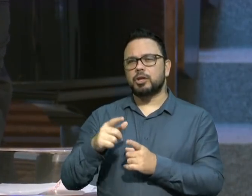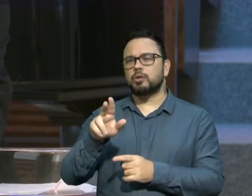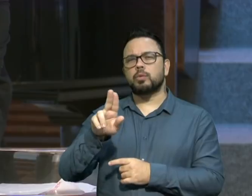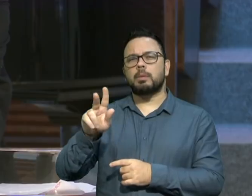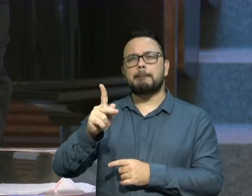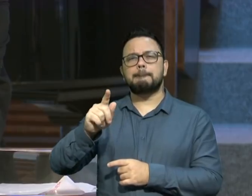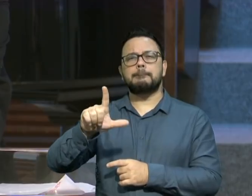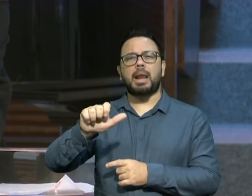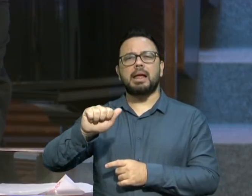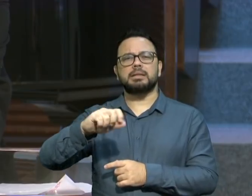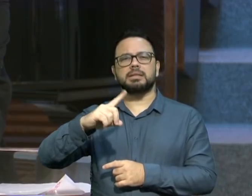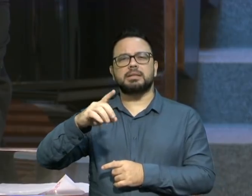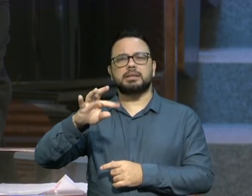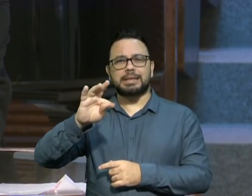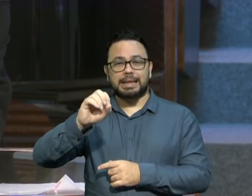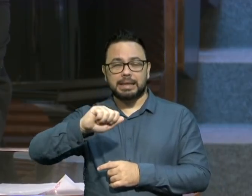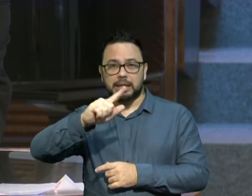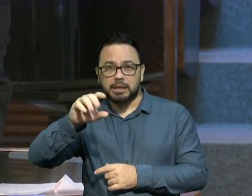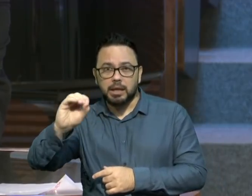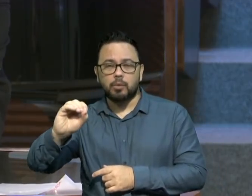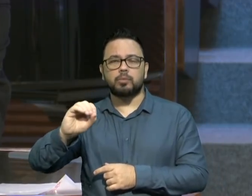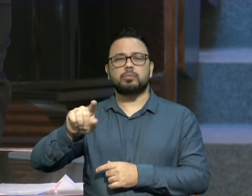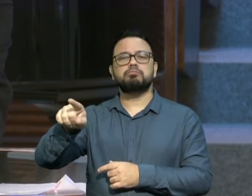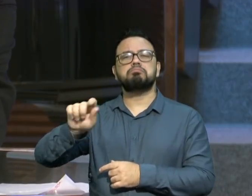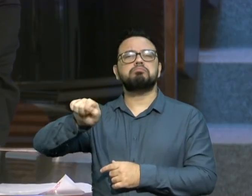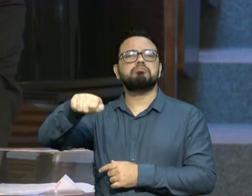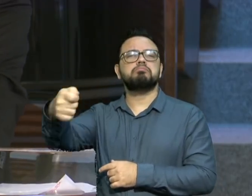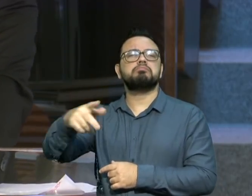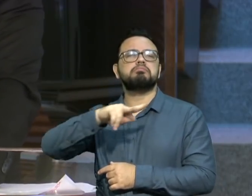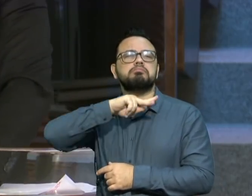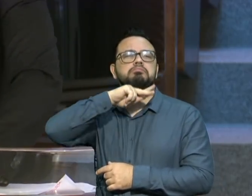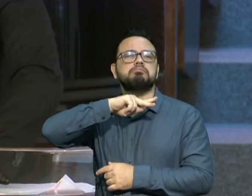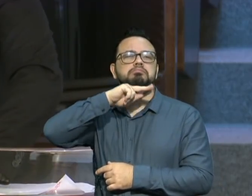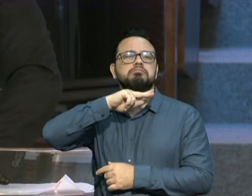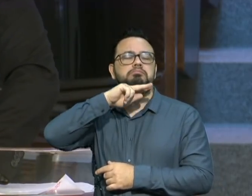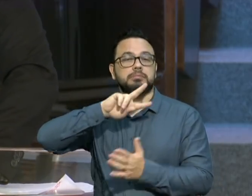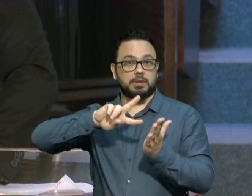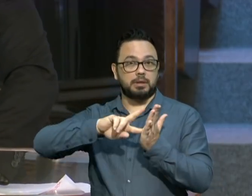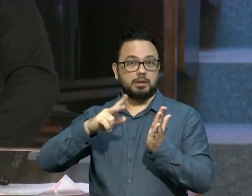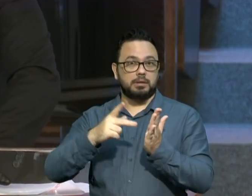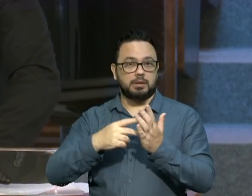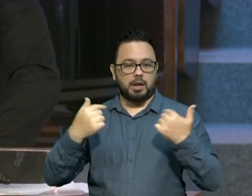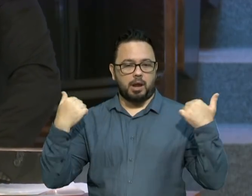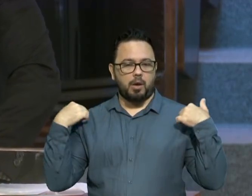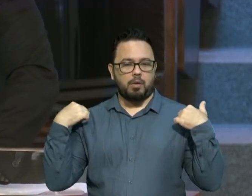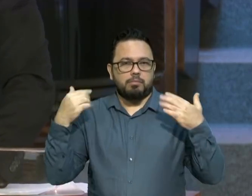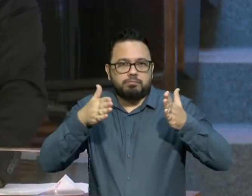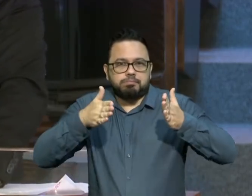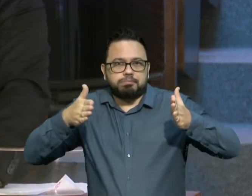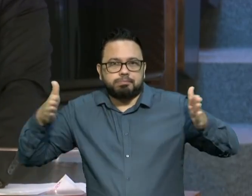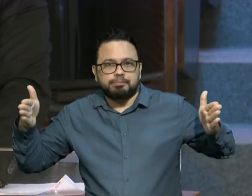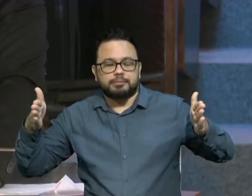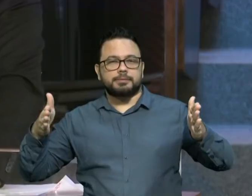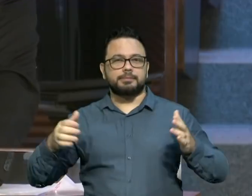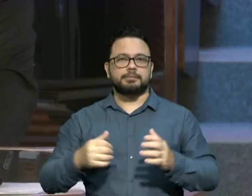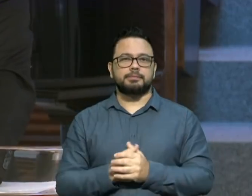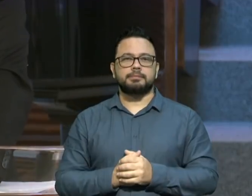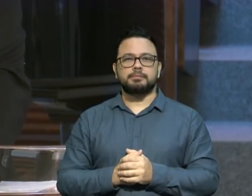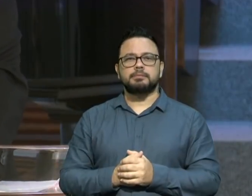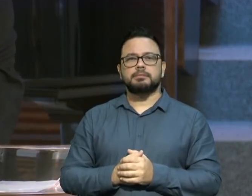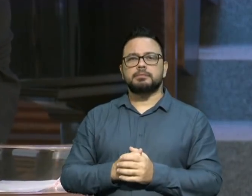a palavra a palavra platon significa ombros largos um camarada grande de ombros largos